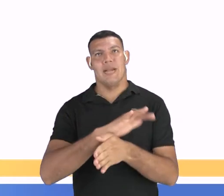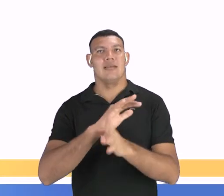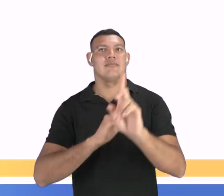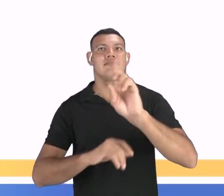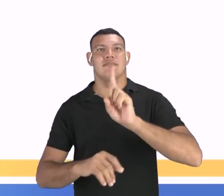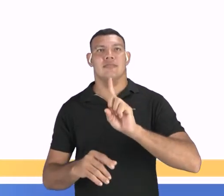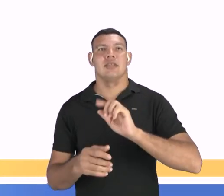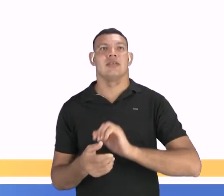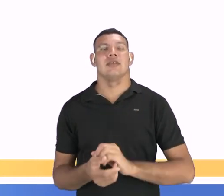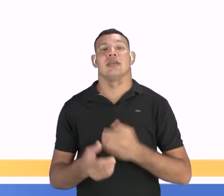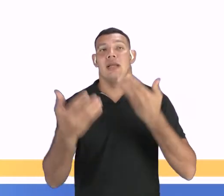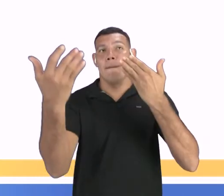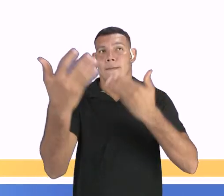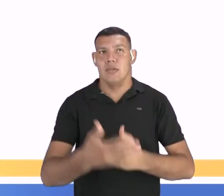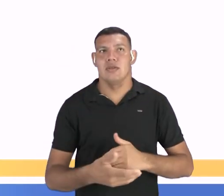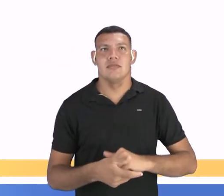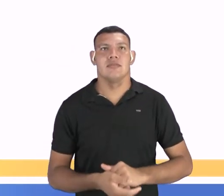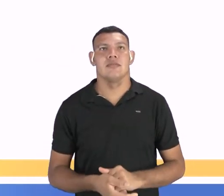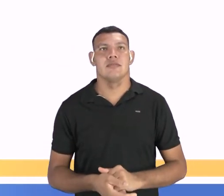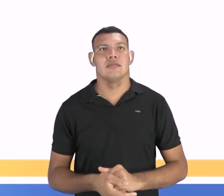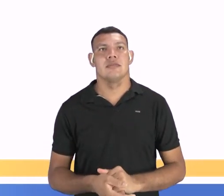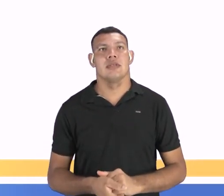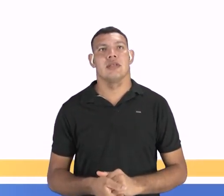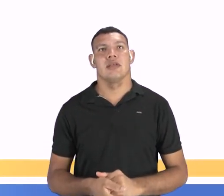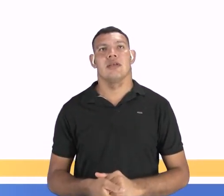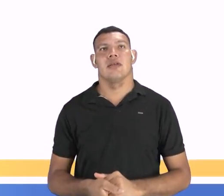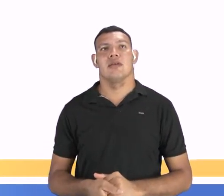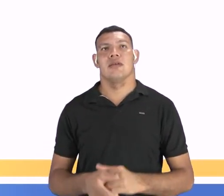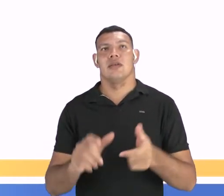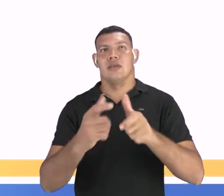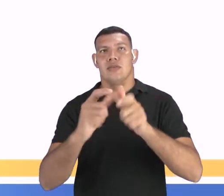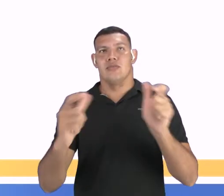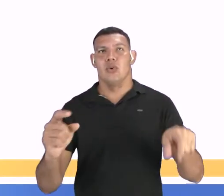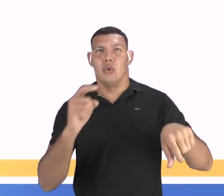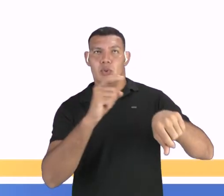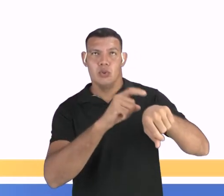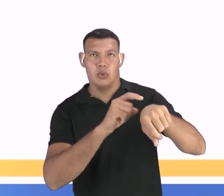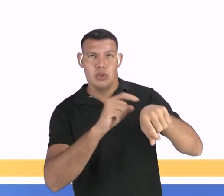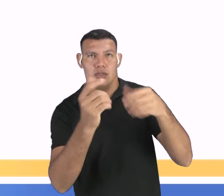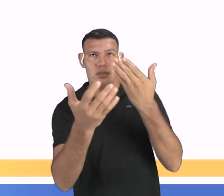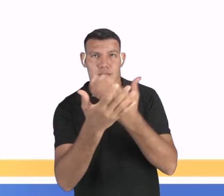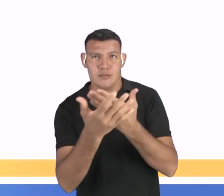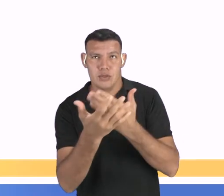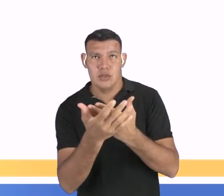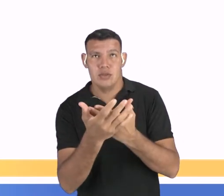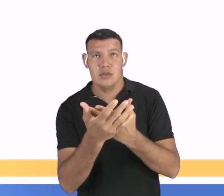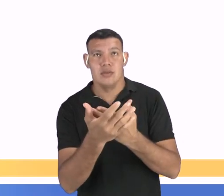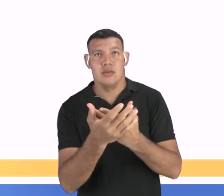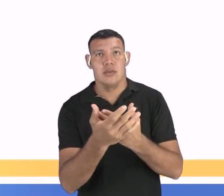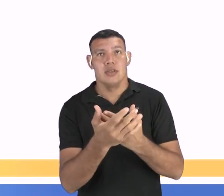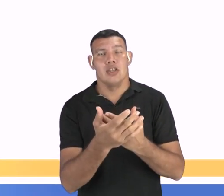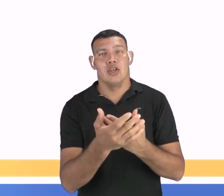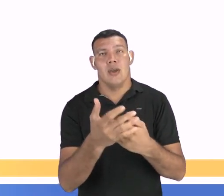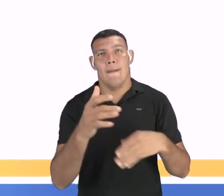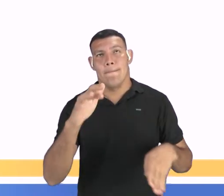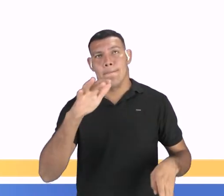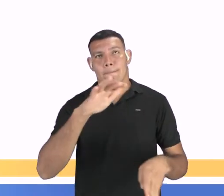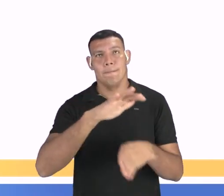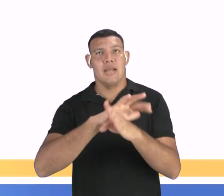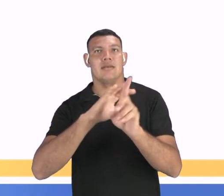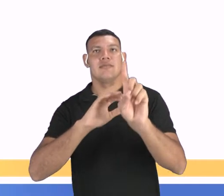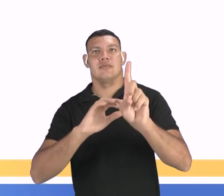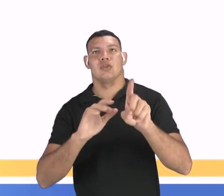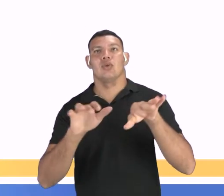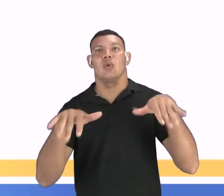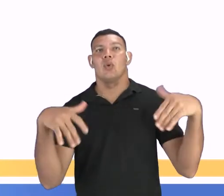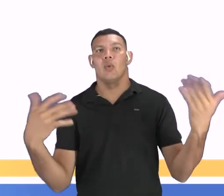grandezas envolvidas nessa situação, nós podemos afirmar que elas são grandezas diretamente ou inversamente proporcionais.